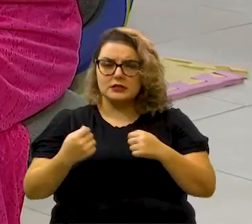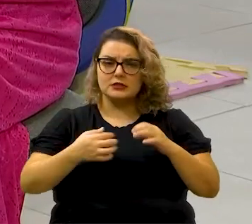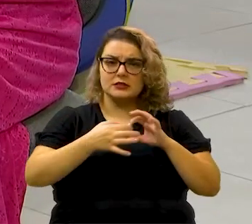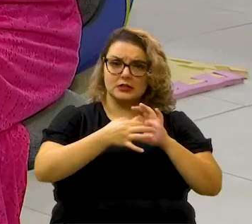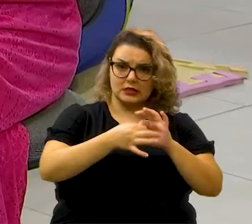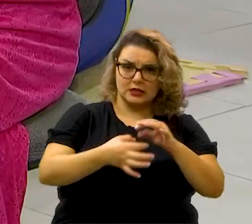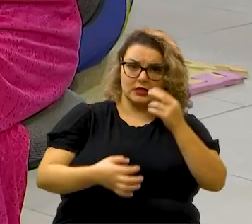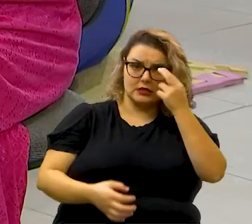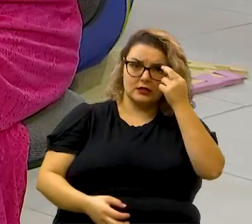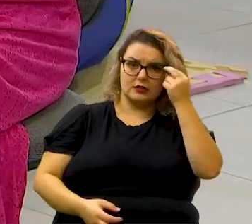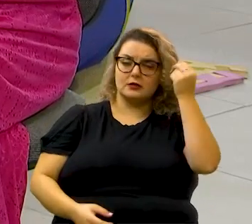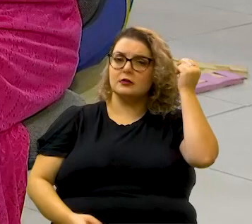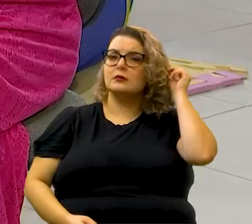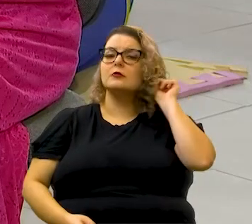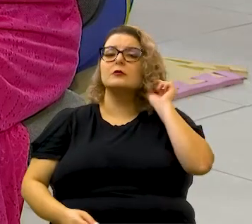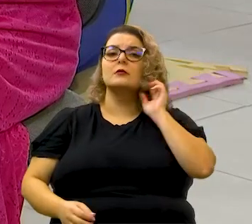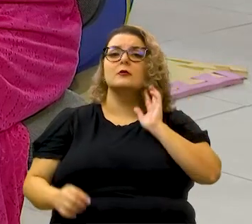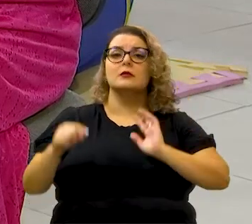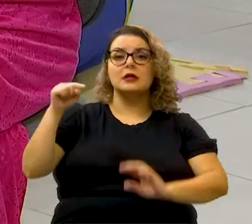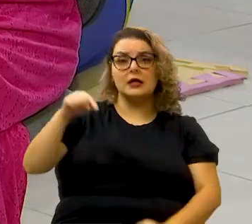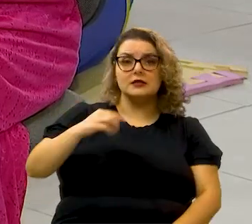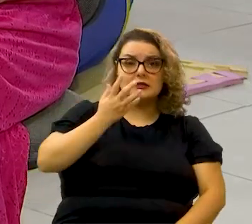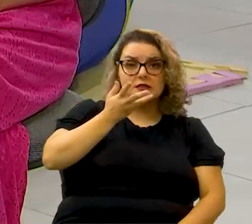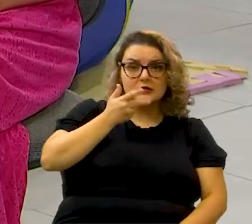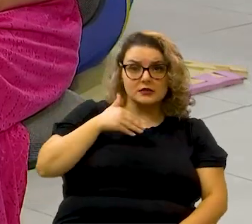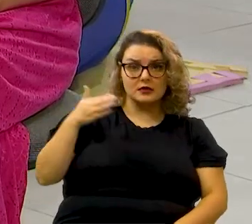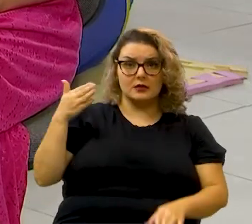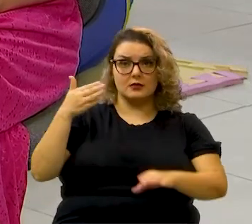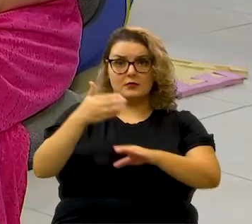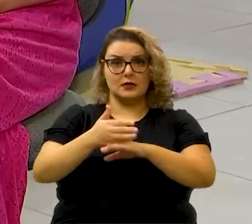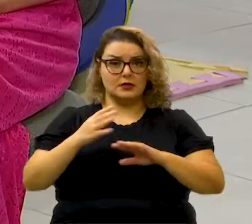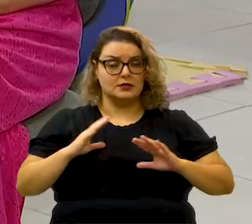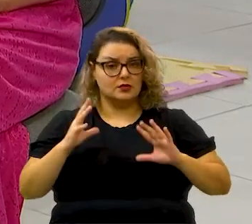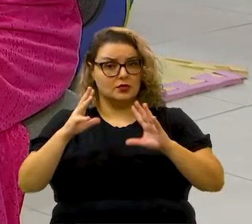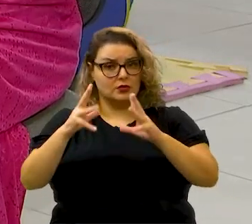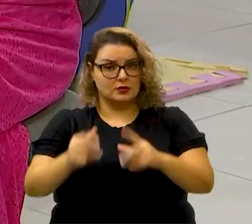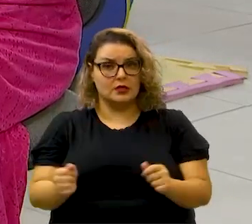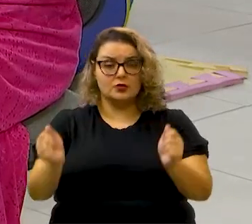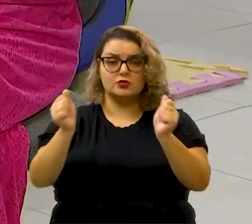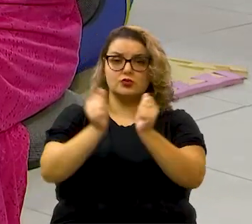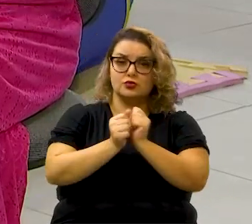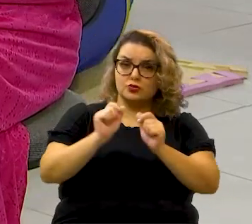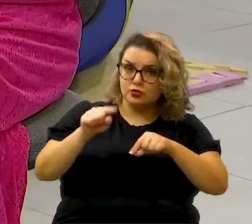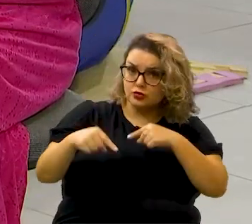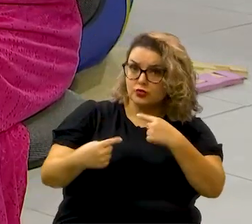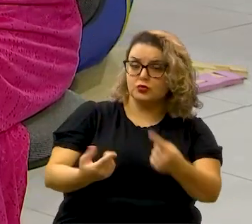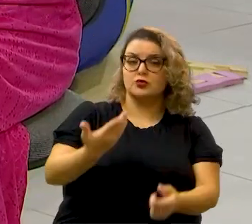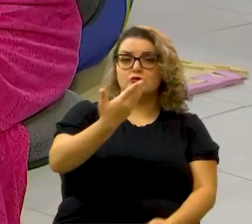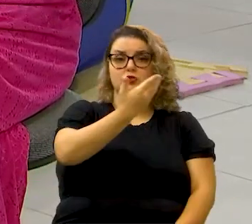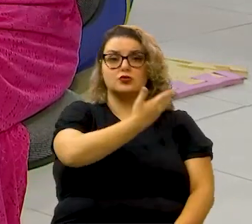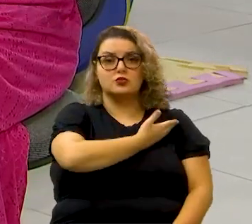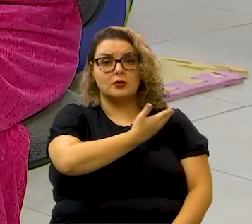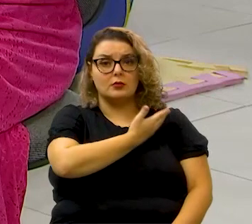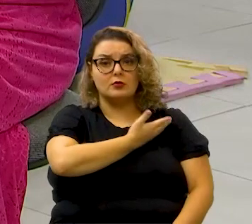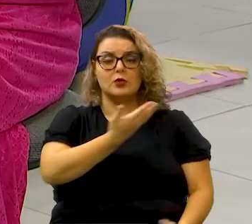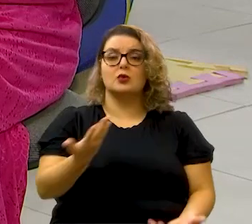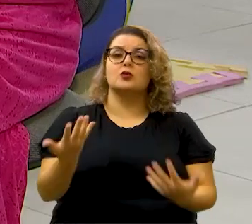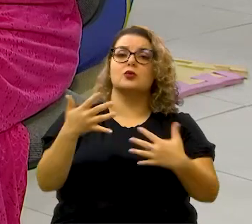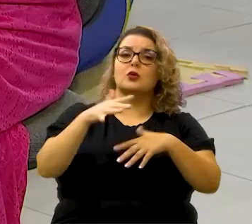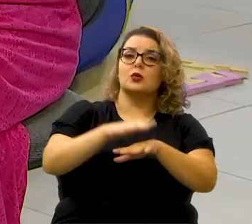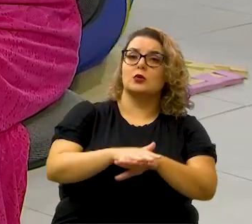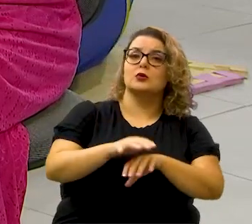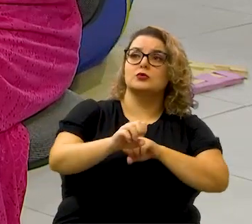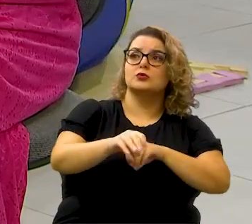é necessário naquele contexto para essa criança realmente participar dessa forma plena, junto aos demais colegas,